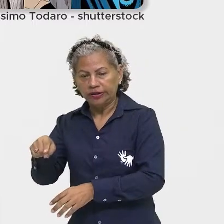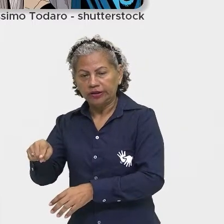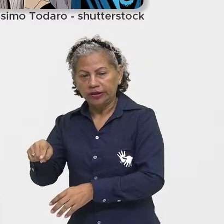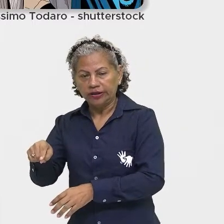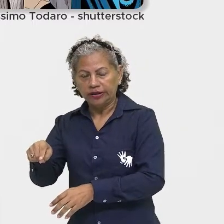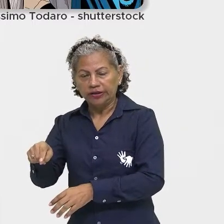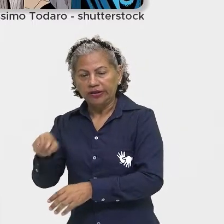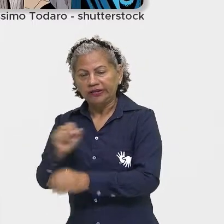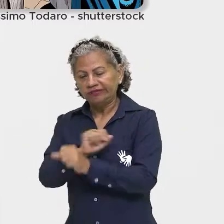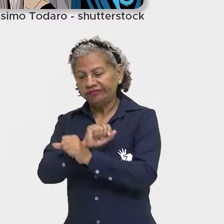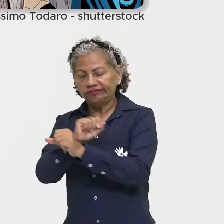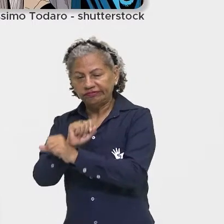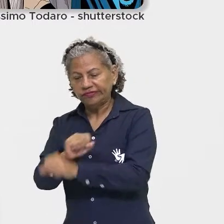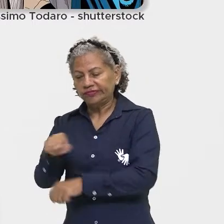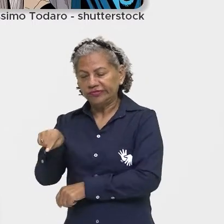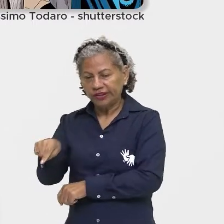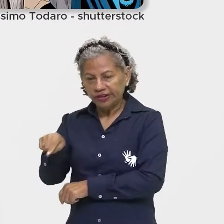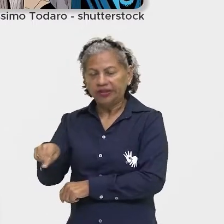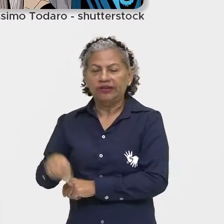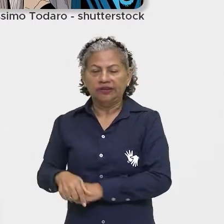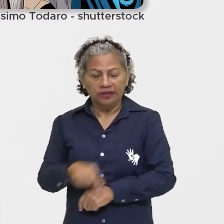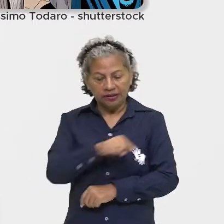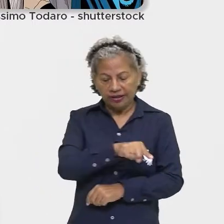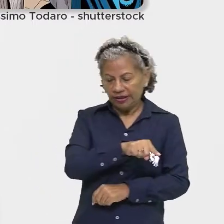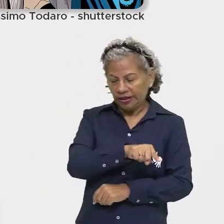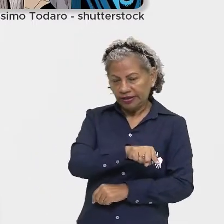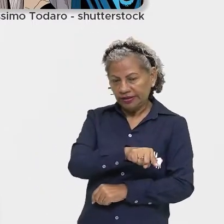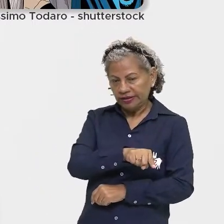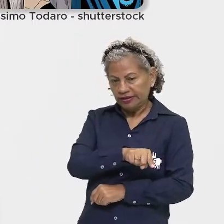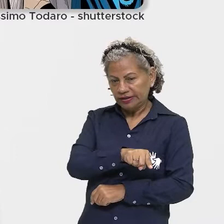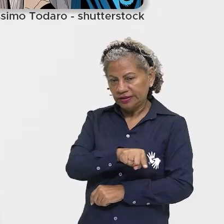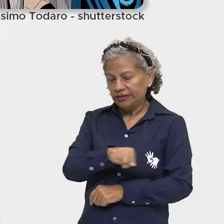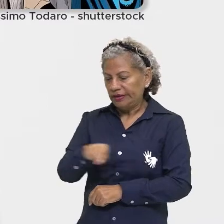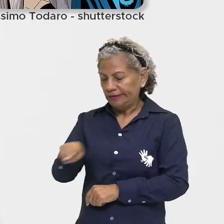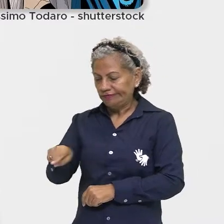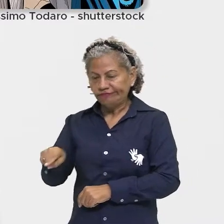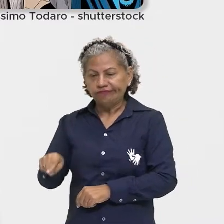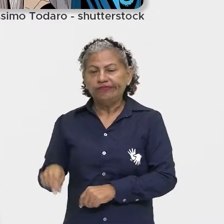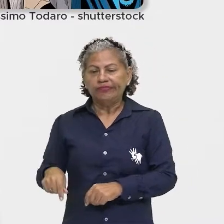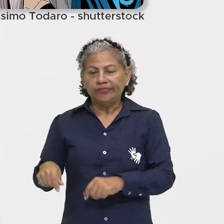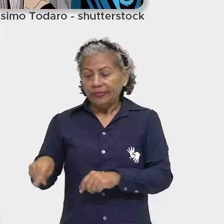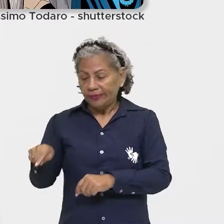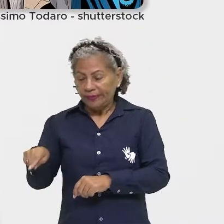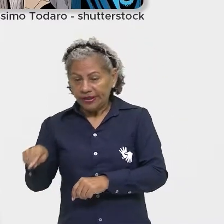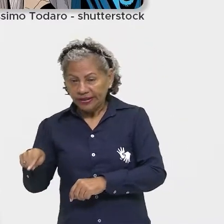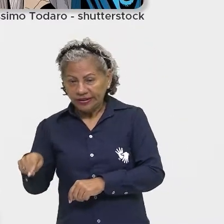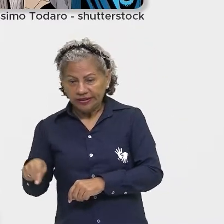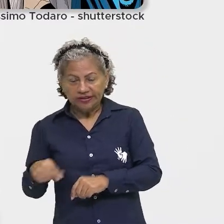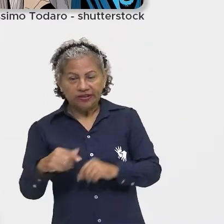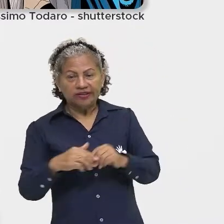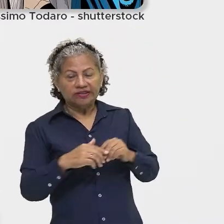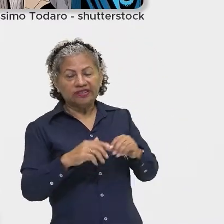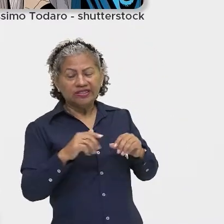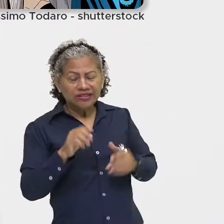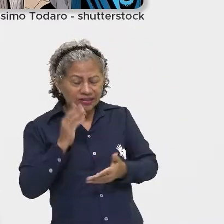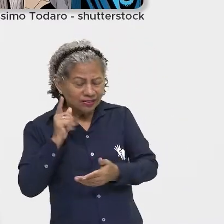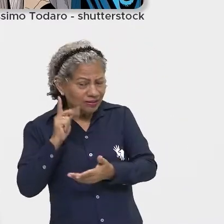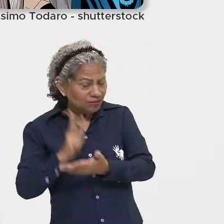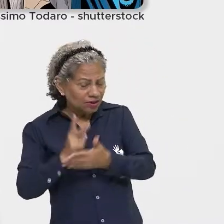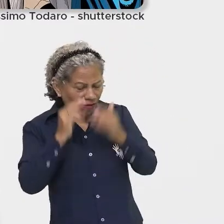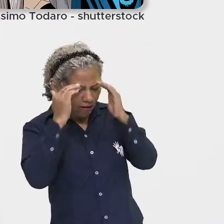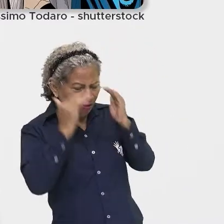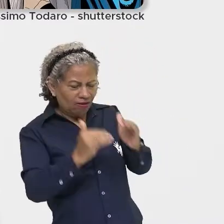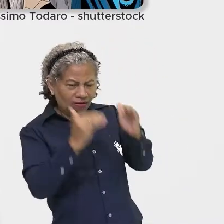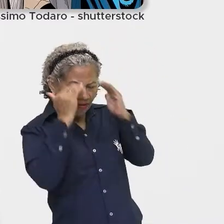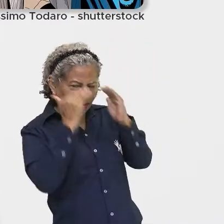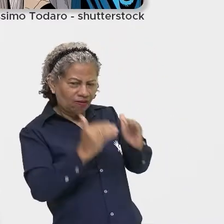donos, inclusive o direito à vida e à morte, tá? Um escravizado era abdicado de ter nome, participar da